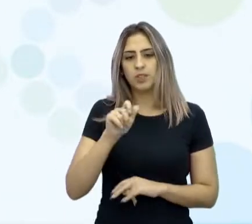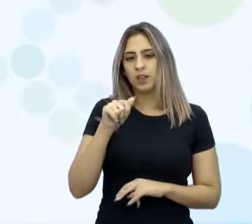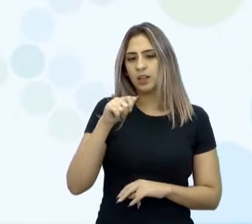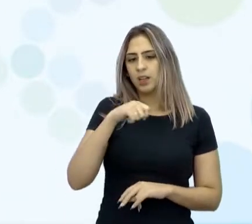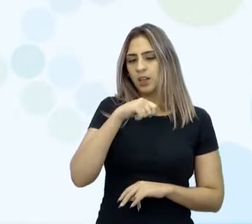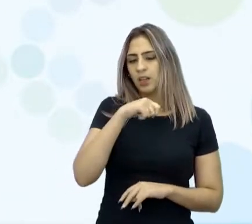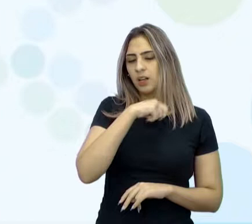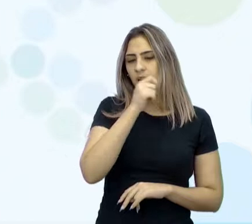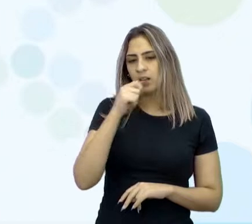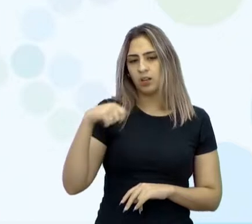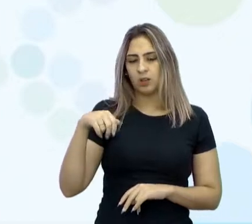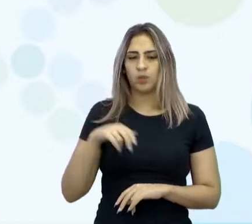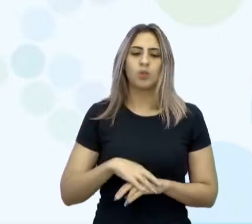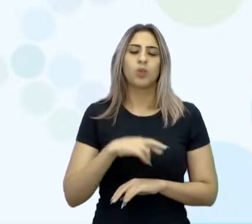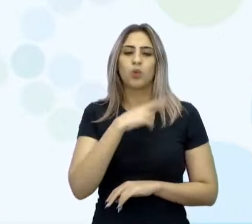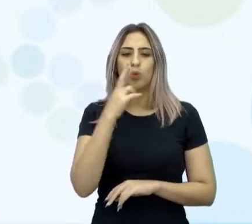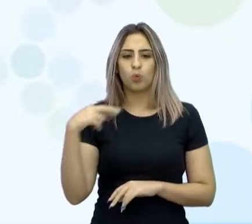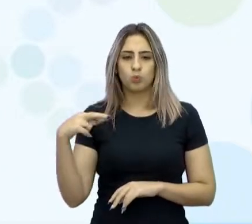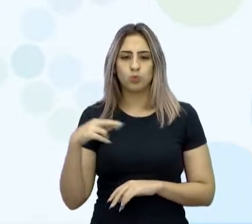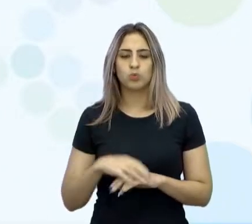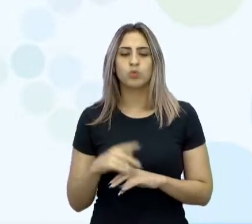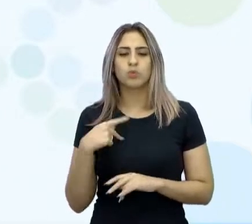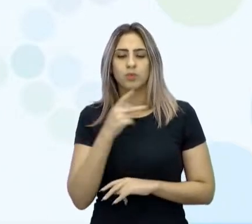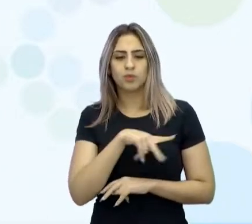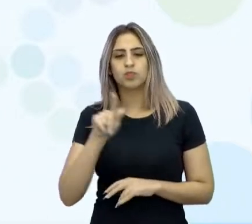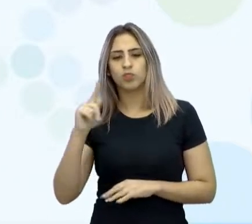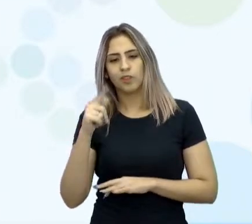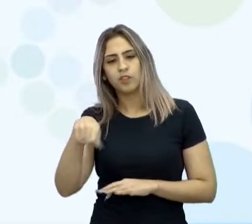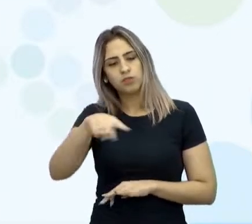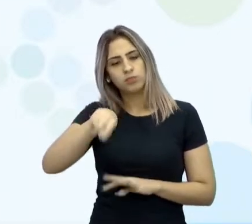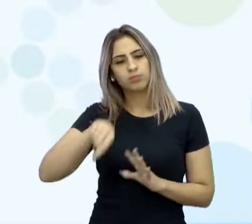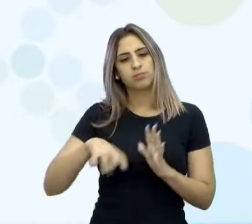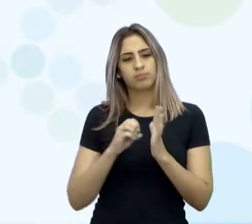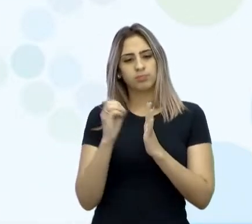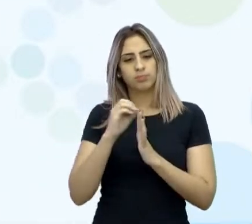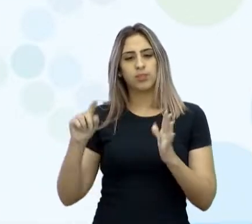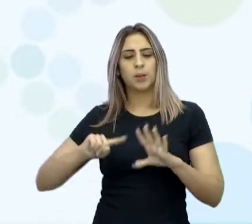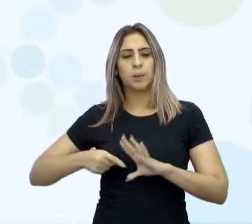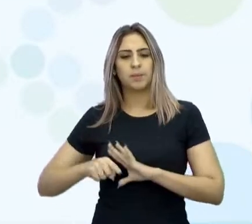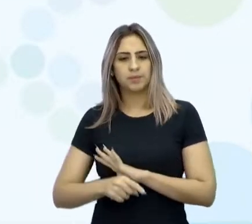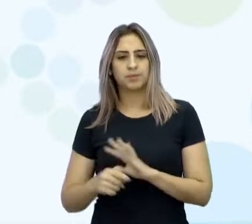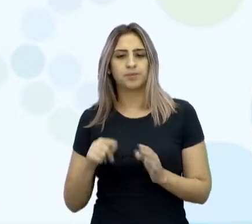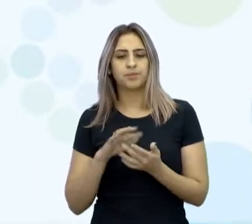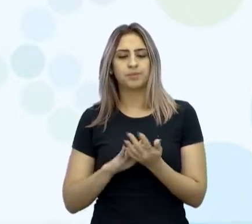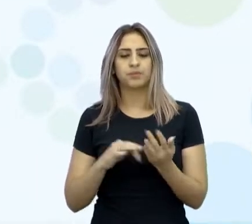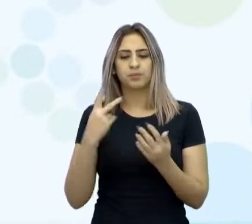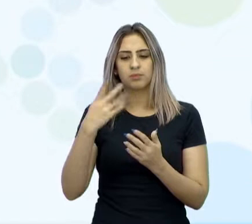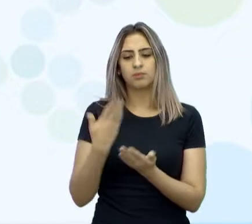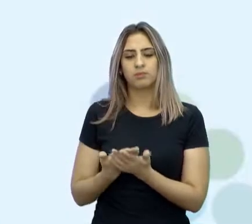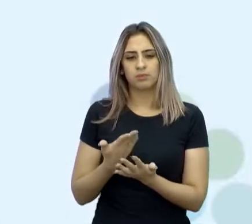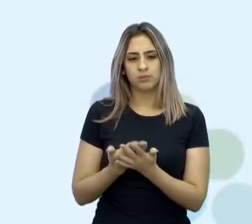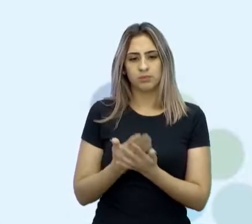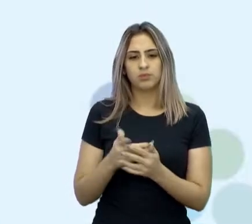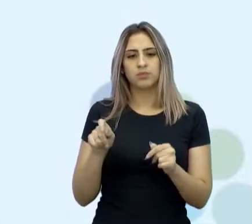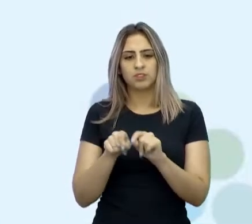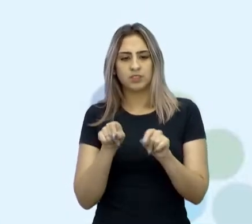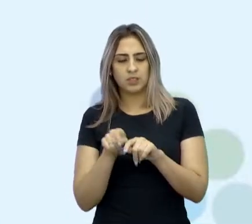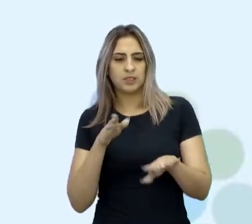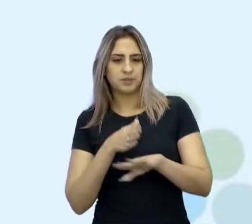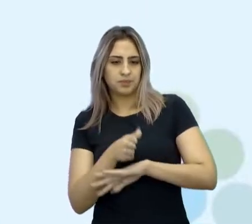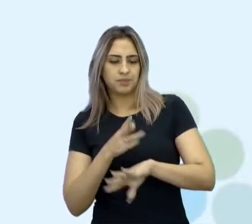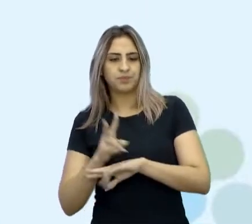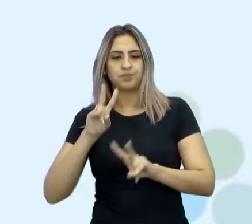Russo Júnior, professor de Geografia aí de vocês do Centro de Mídias. O aprofundamento desta aula faz parte aí